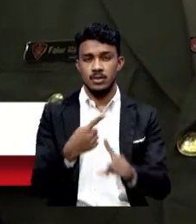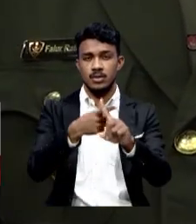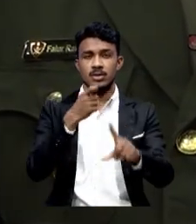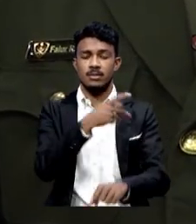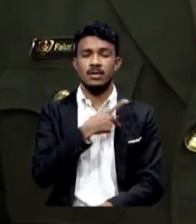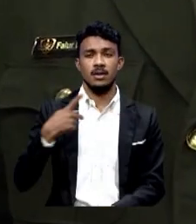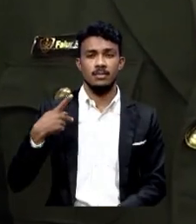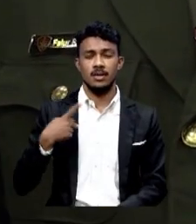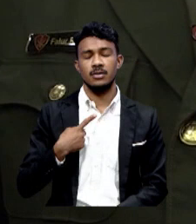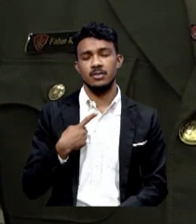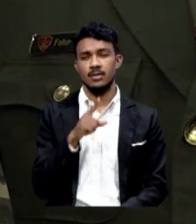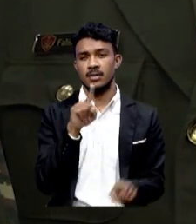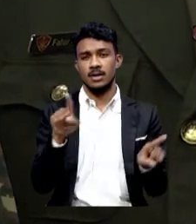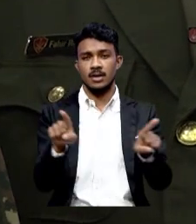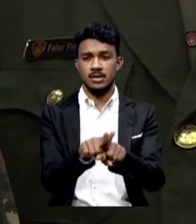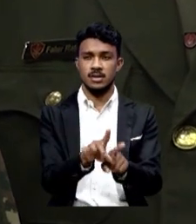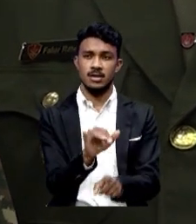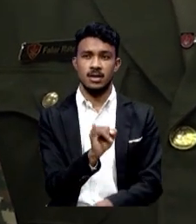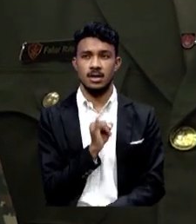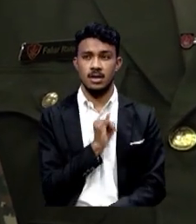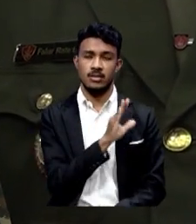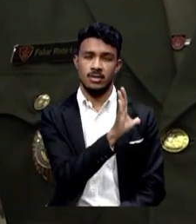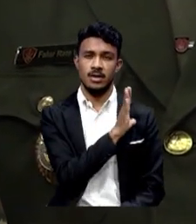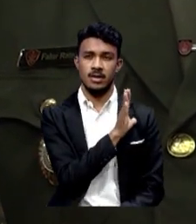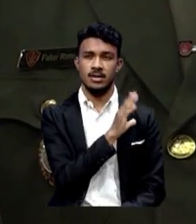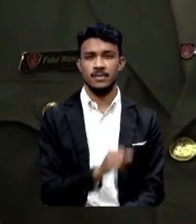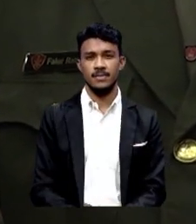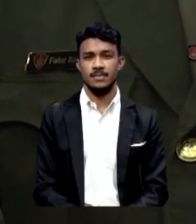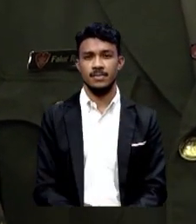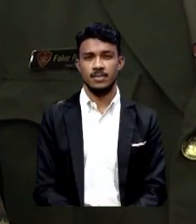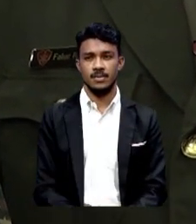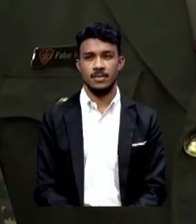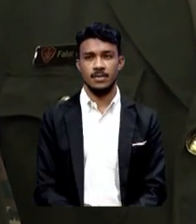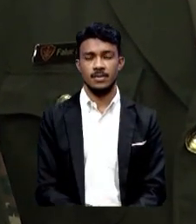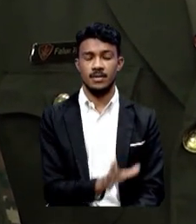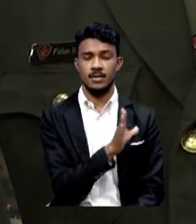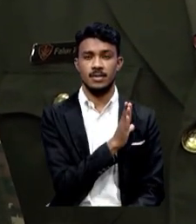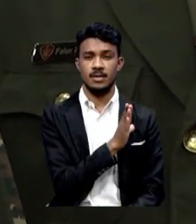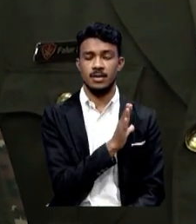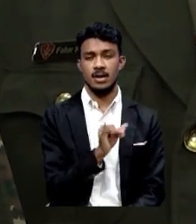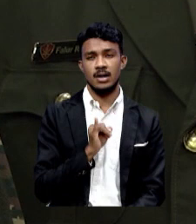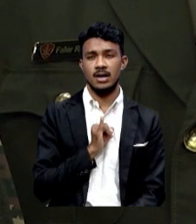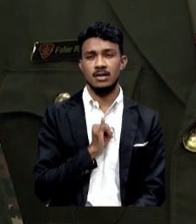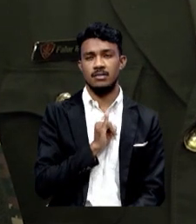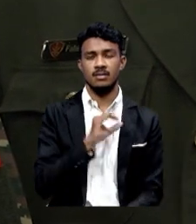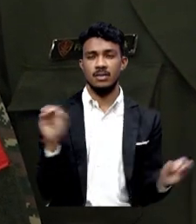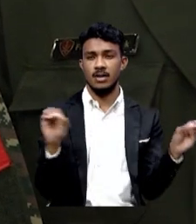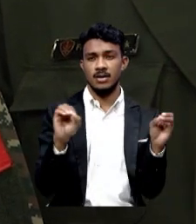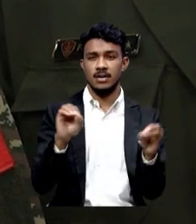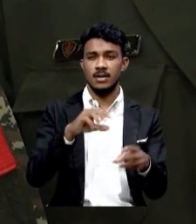parlamento, portanto, ao reindeita, e, portanto, ao lei de preocupação, olha,